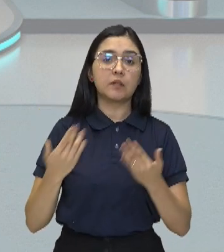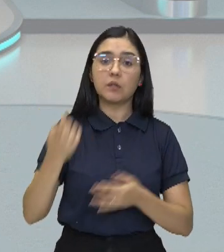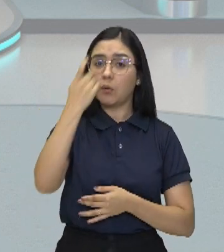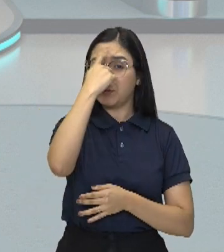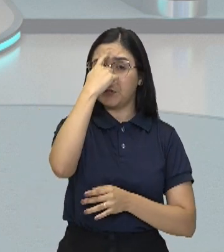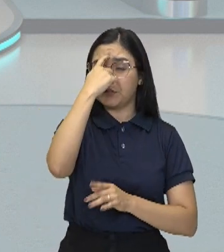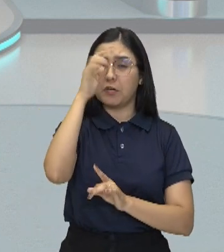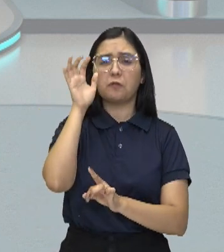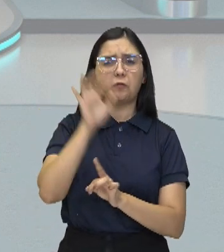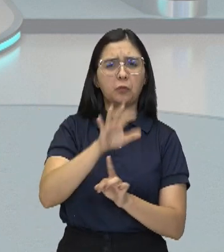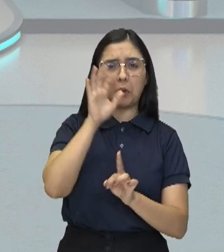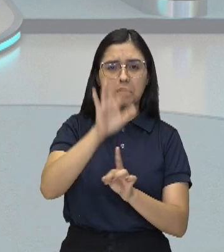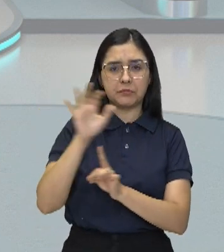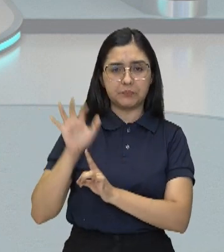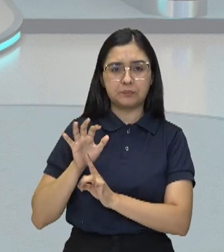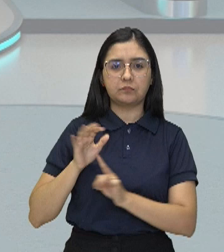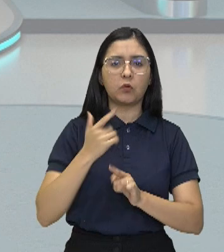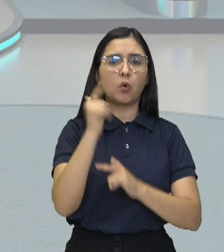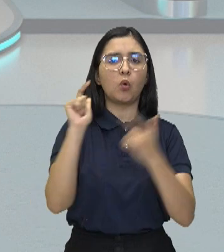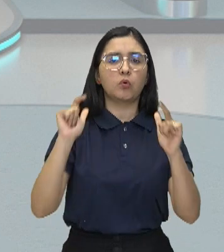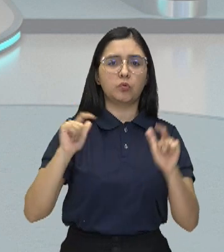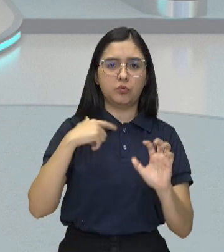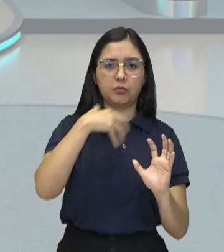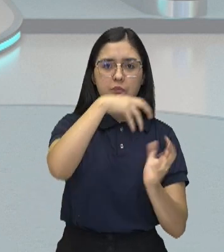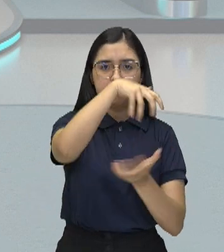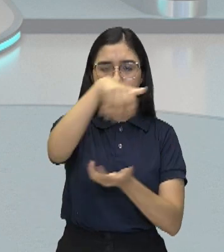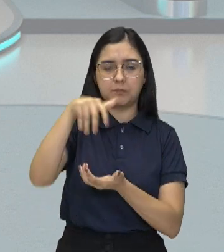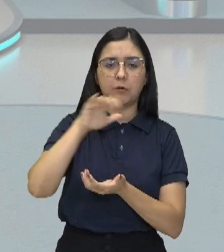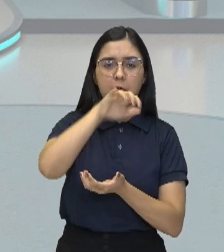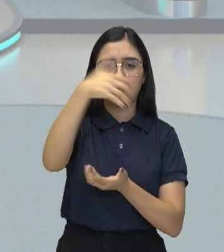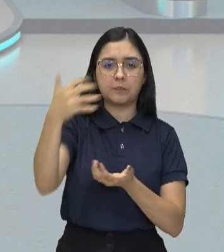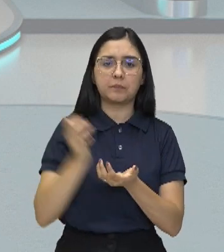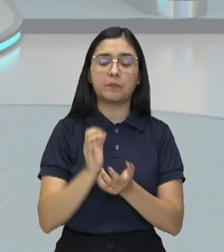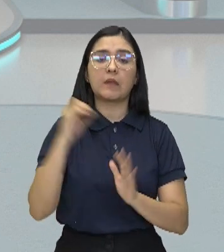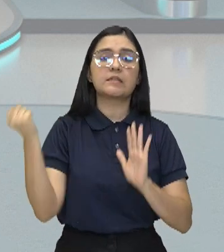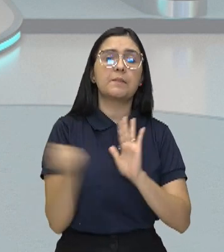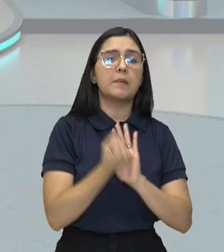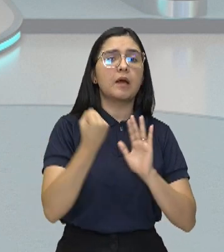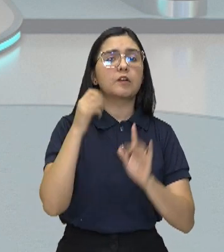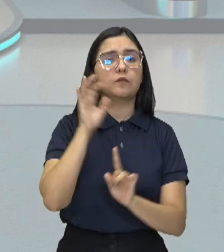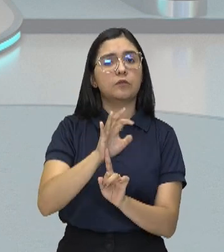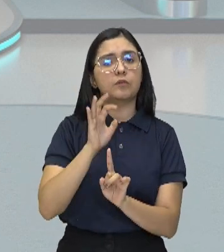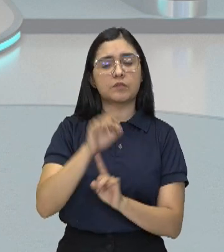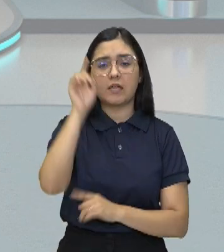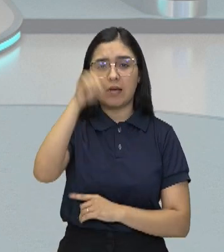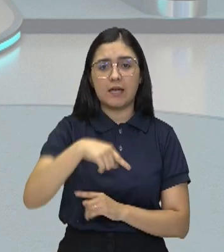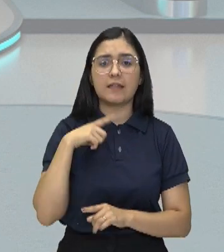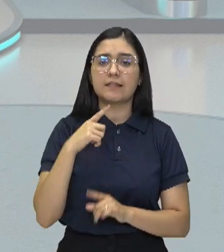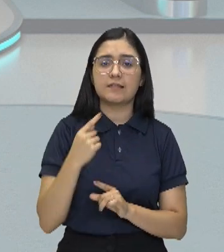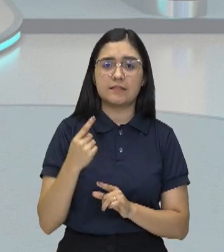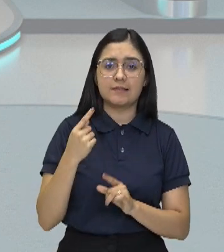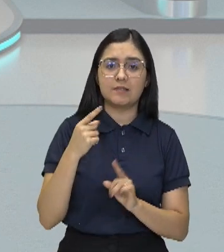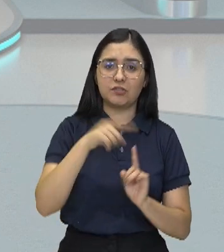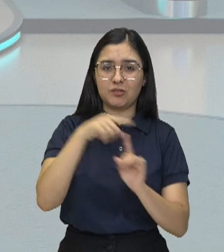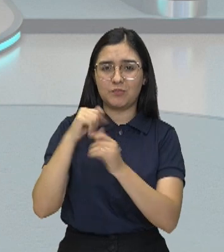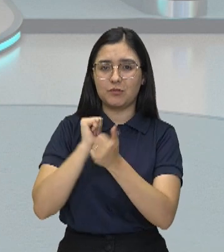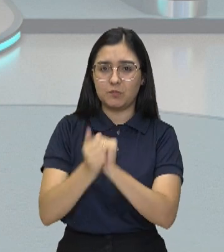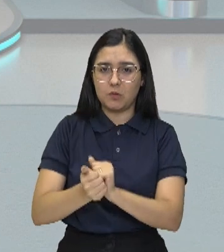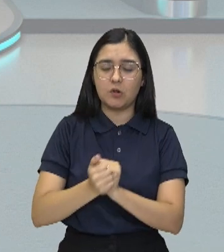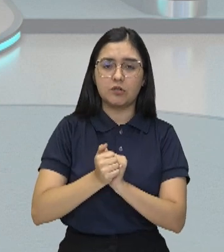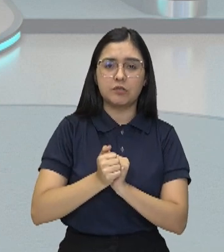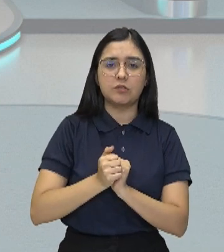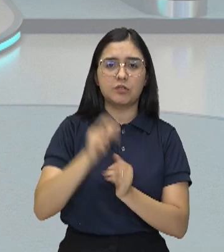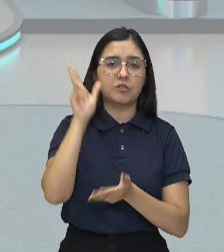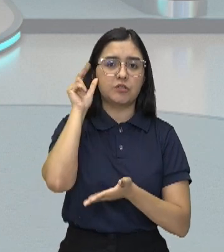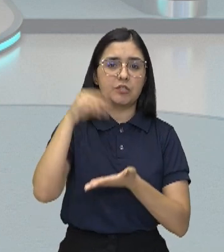influenciou fortemente. E uma dessas marcas de influências está justamente na forma desse jogo, né, que